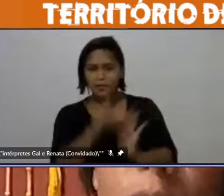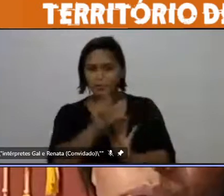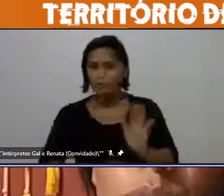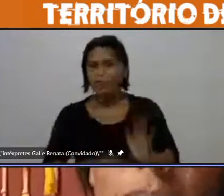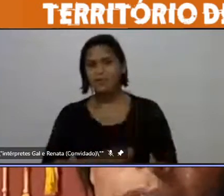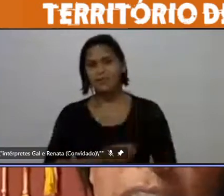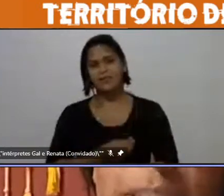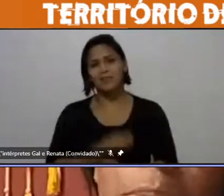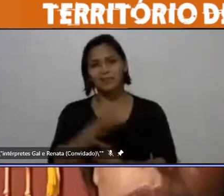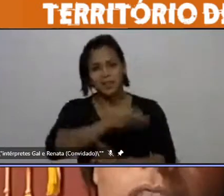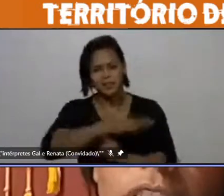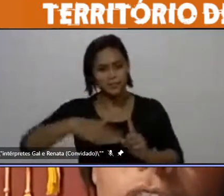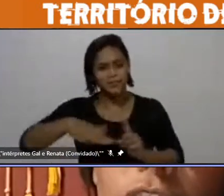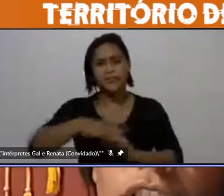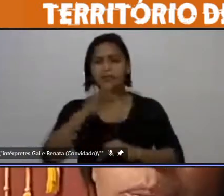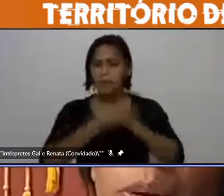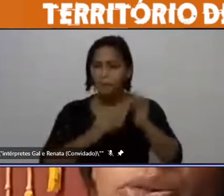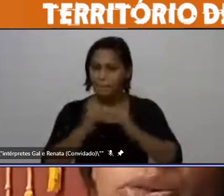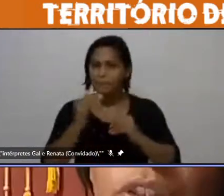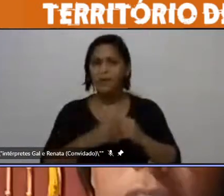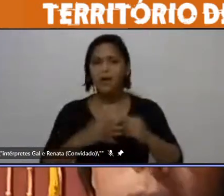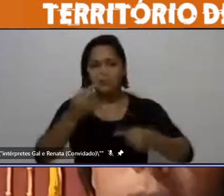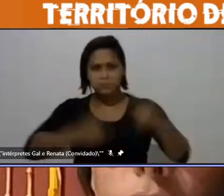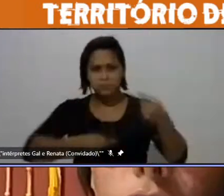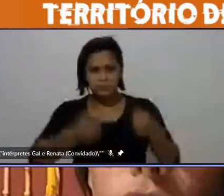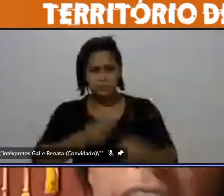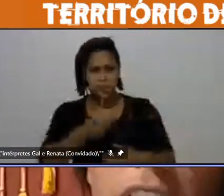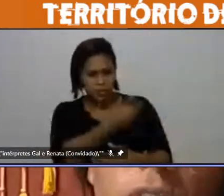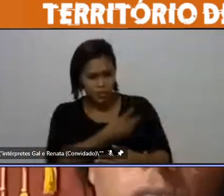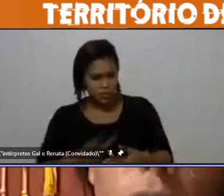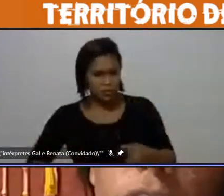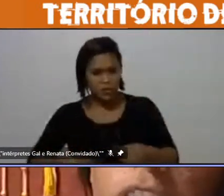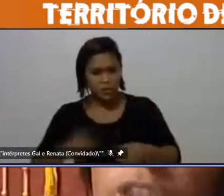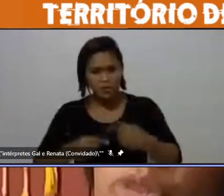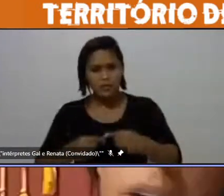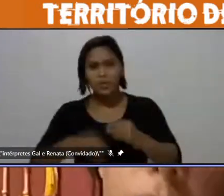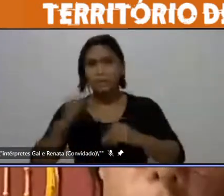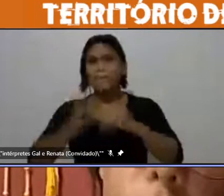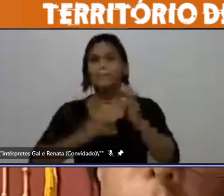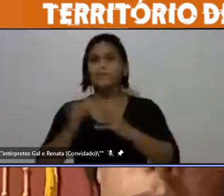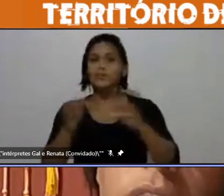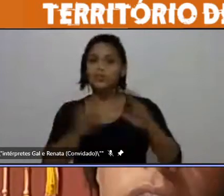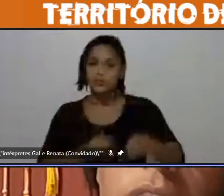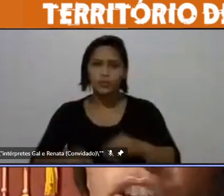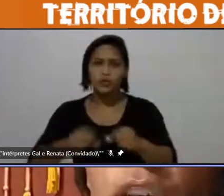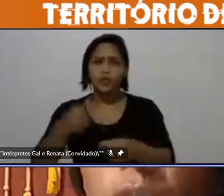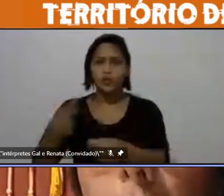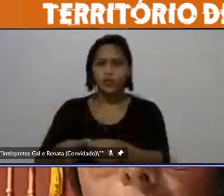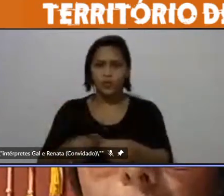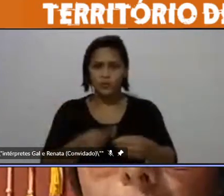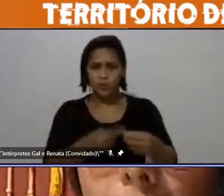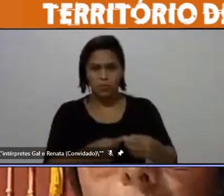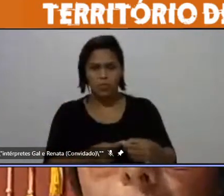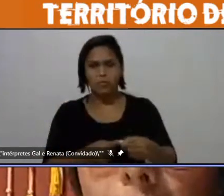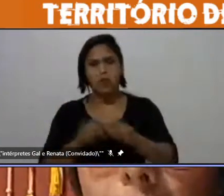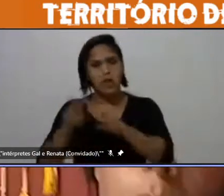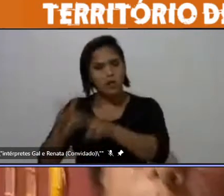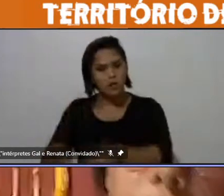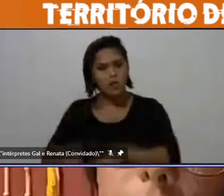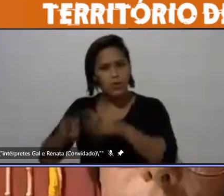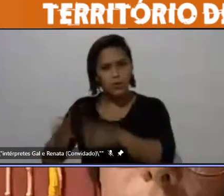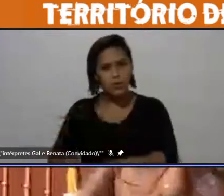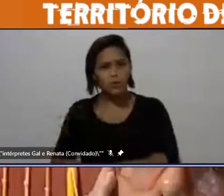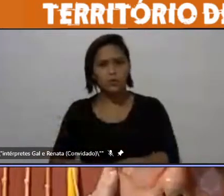sociais produzem face a políticas de produção de territórios, seja urbanos, seja